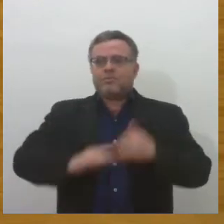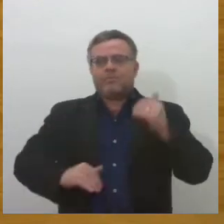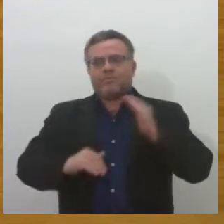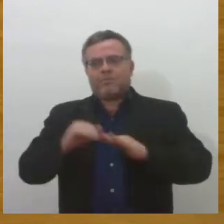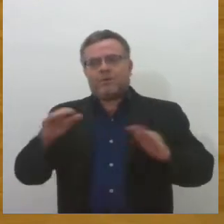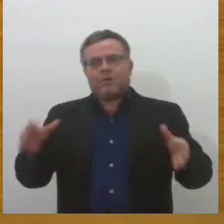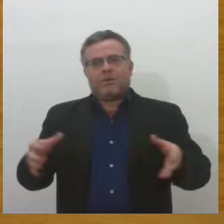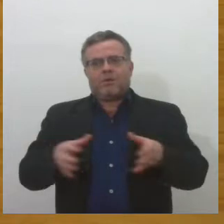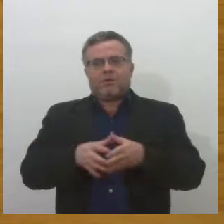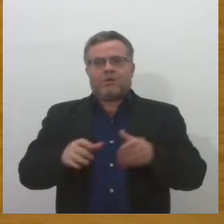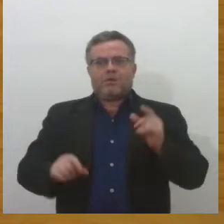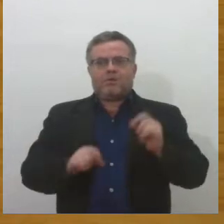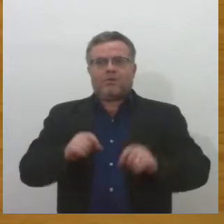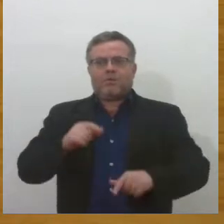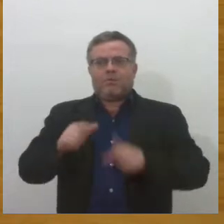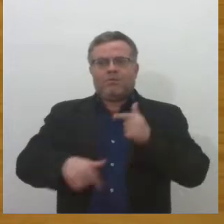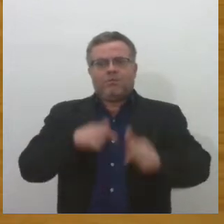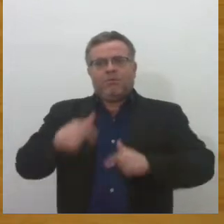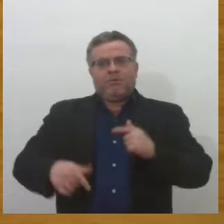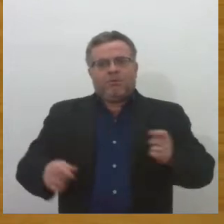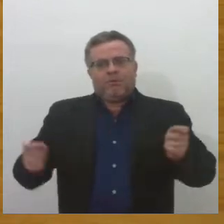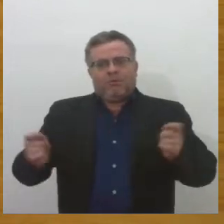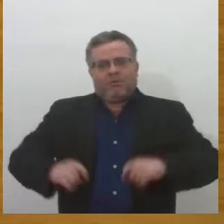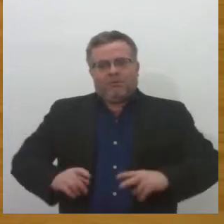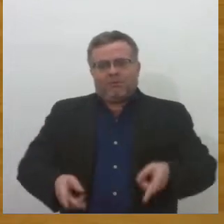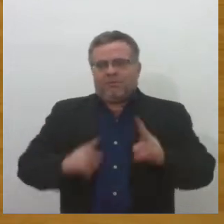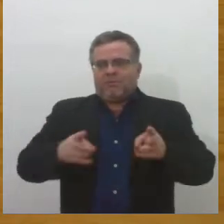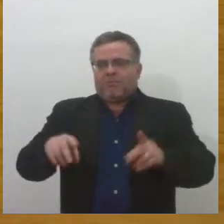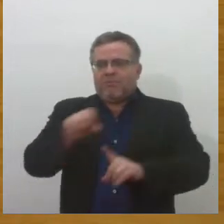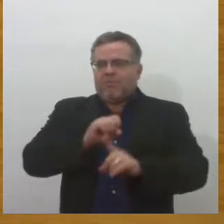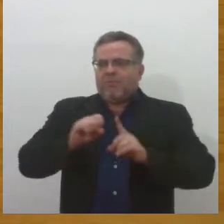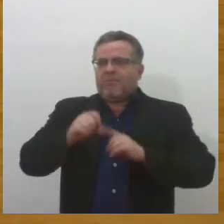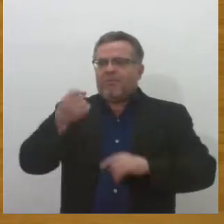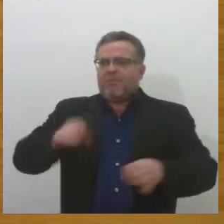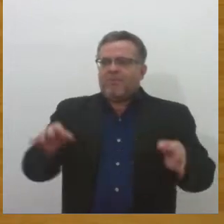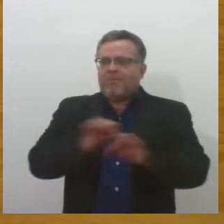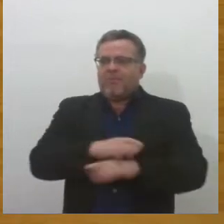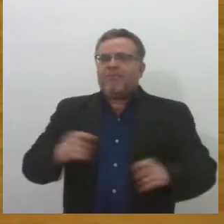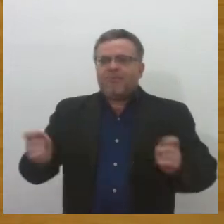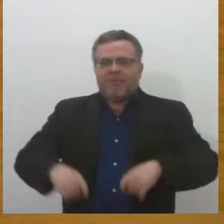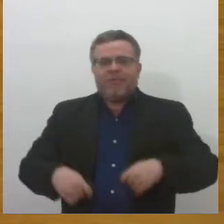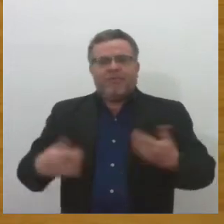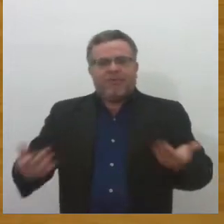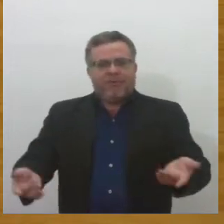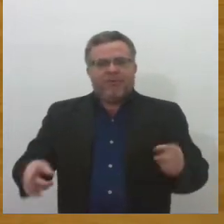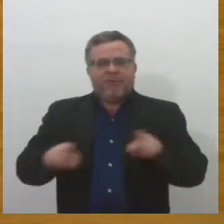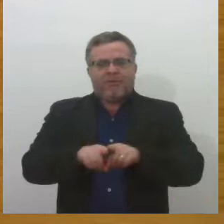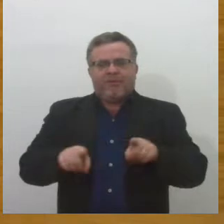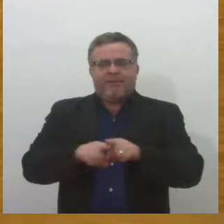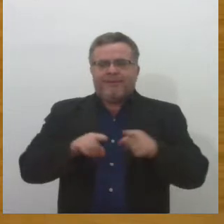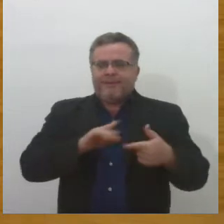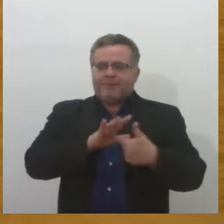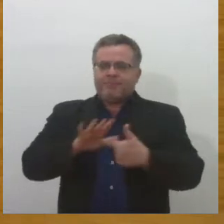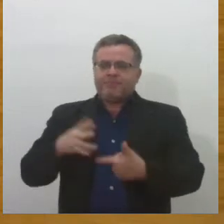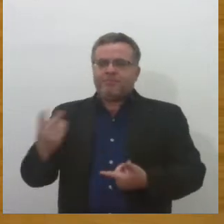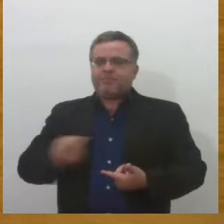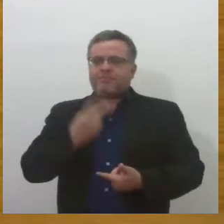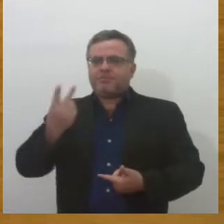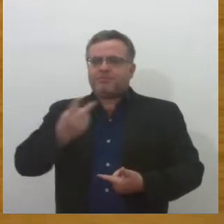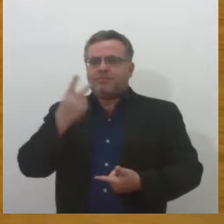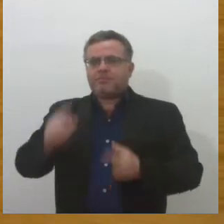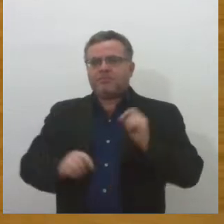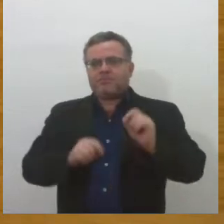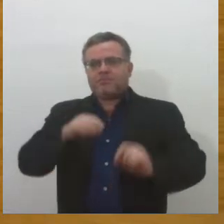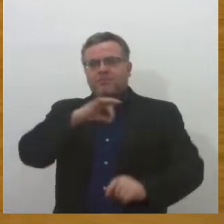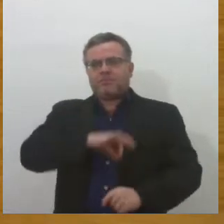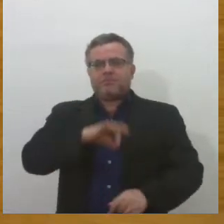E dos serviços que são prestados à sociedade sergipana e também ressaltou a necessidade da aprovação de um